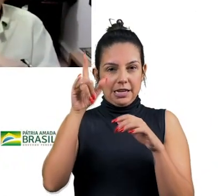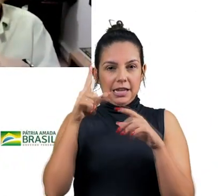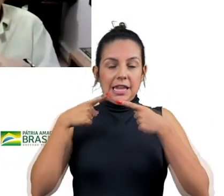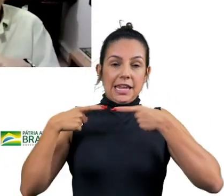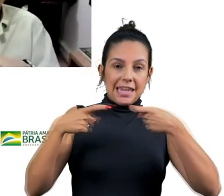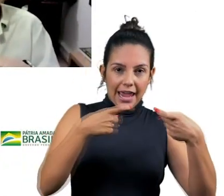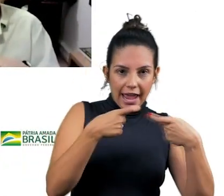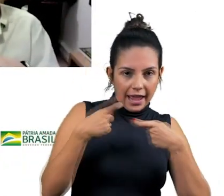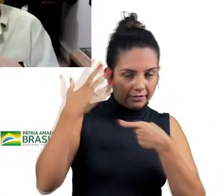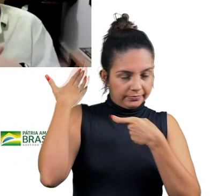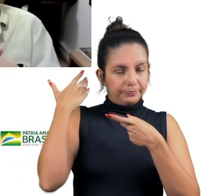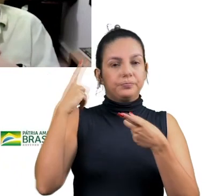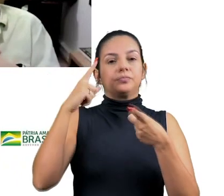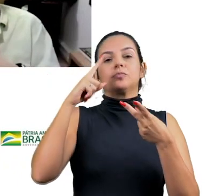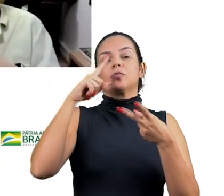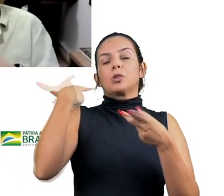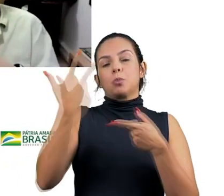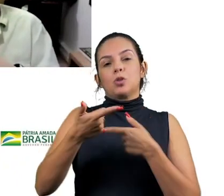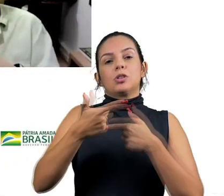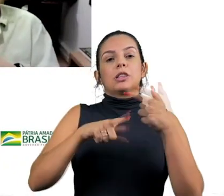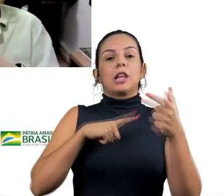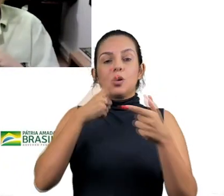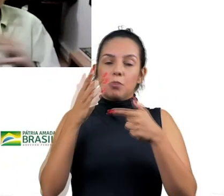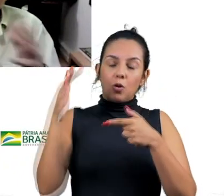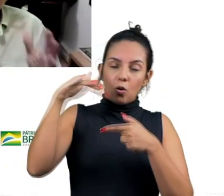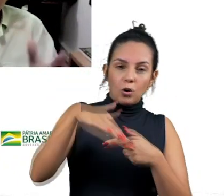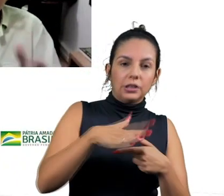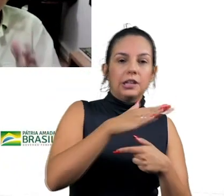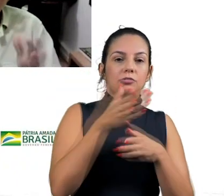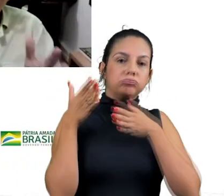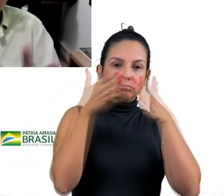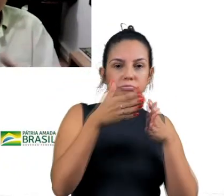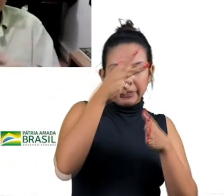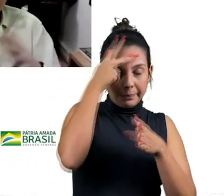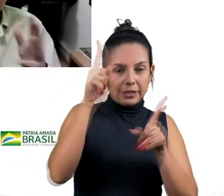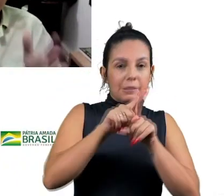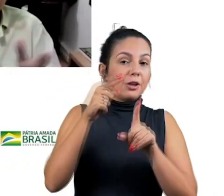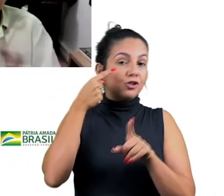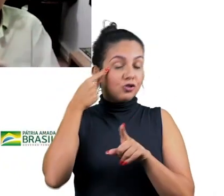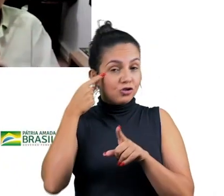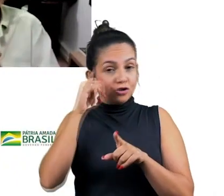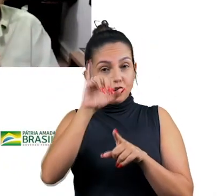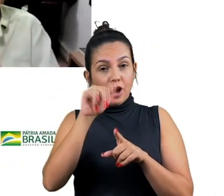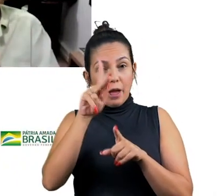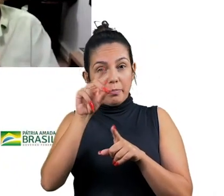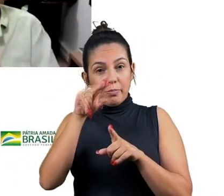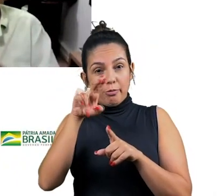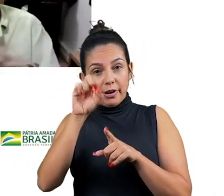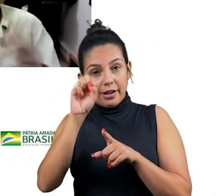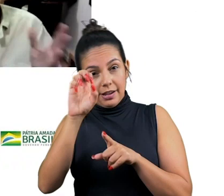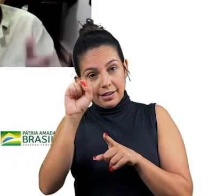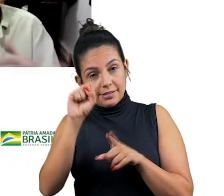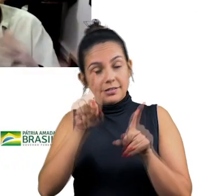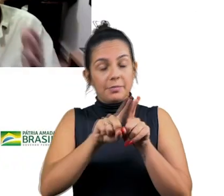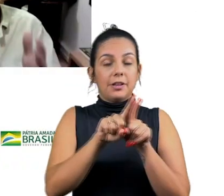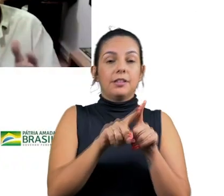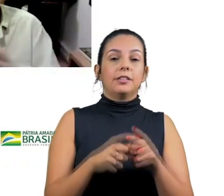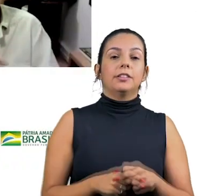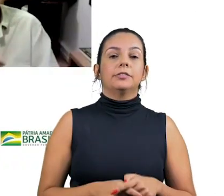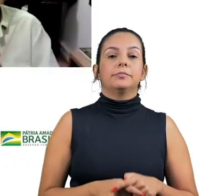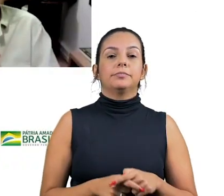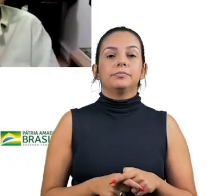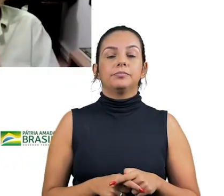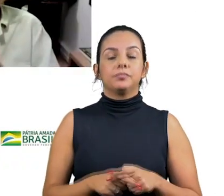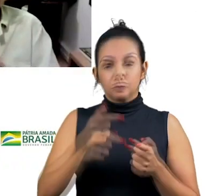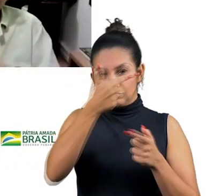Vietnã, depois você teve uma onda de imigrantes japoneses e